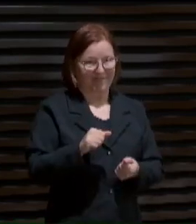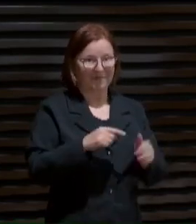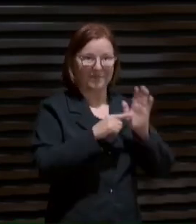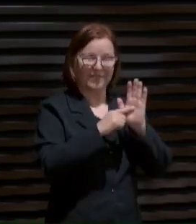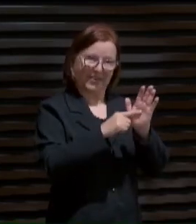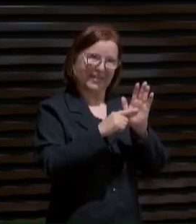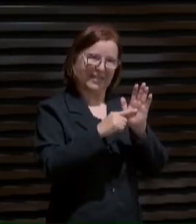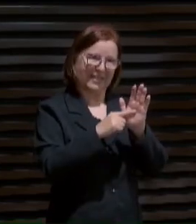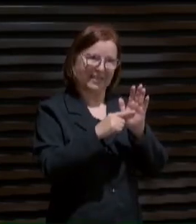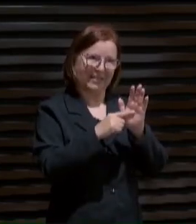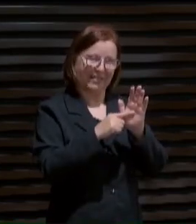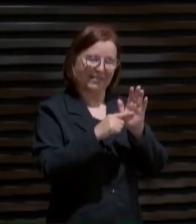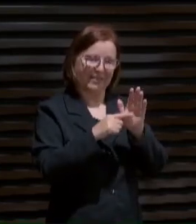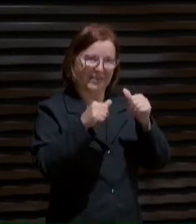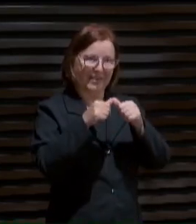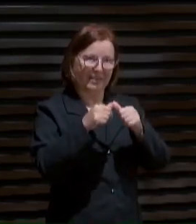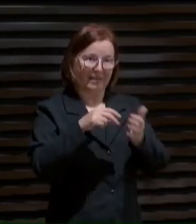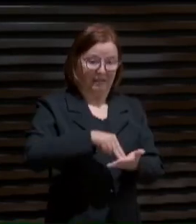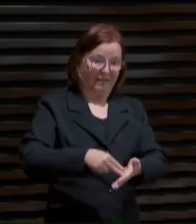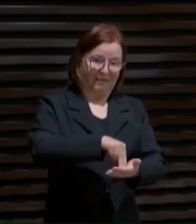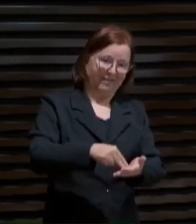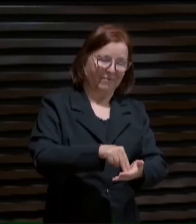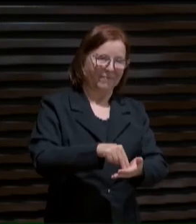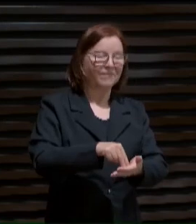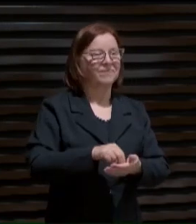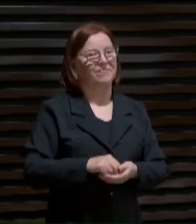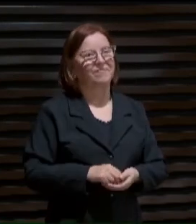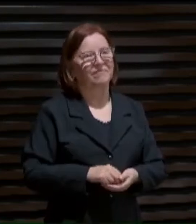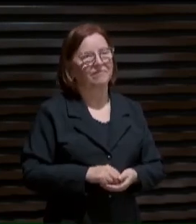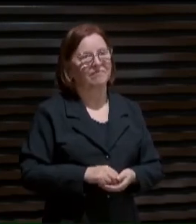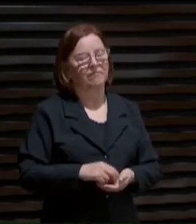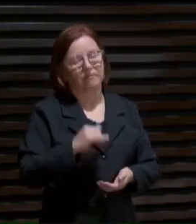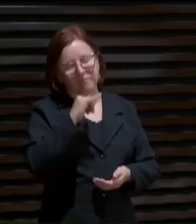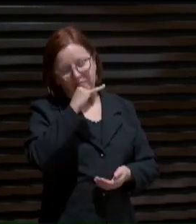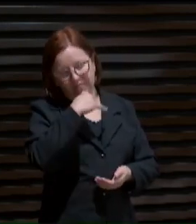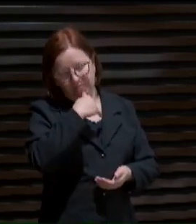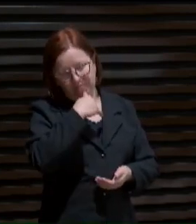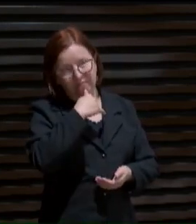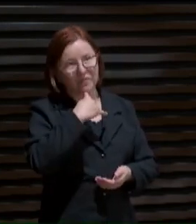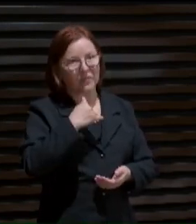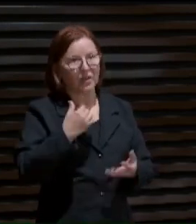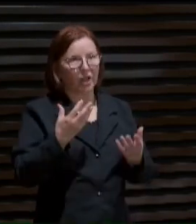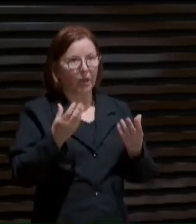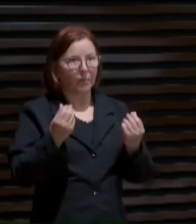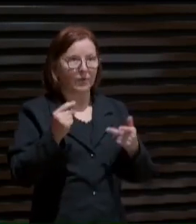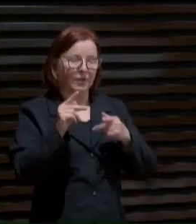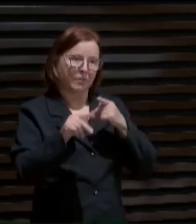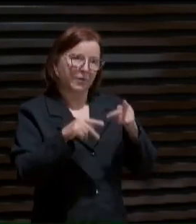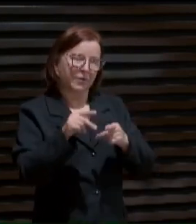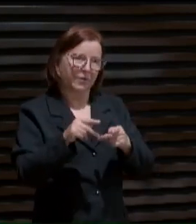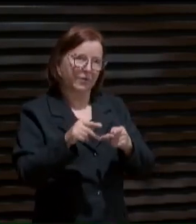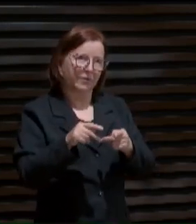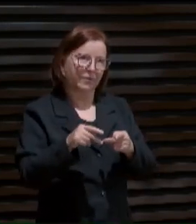sua estrutura está abalada e infelizmente Muitos são os que constroem suas